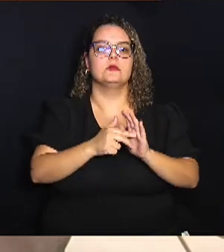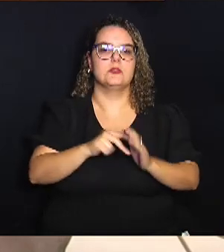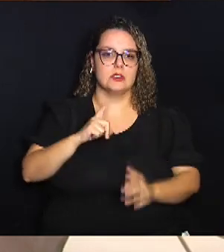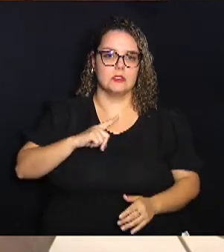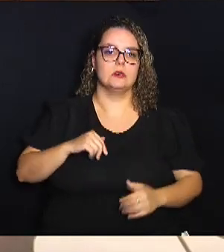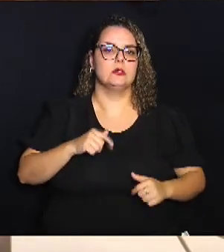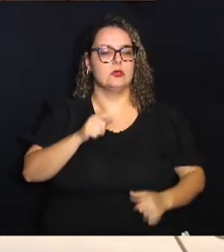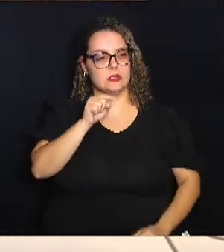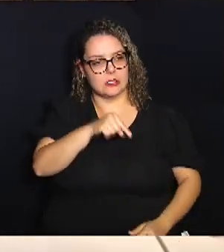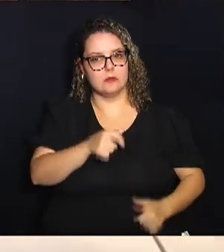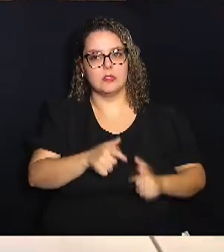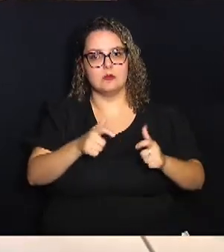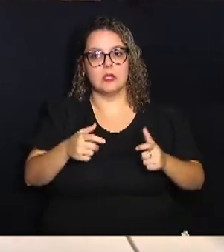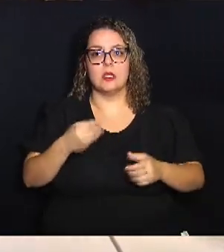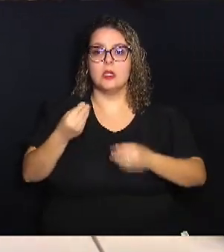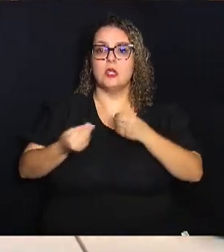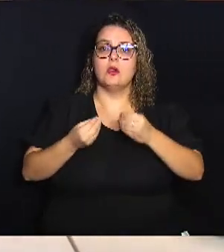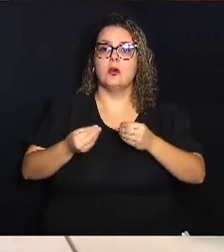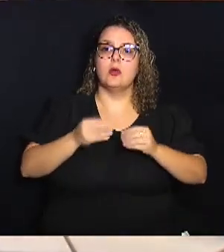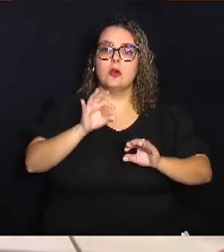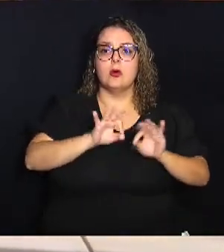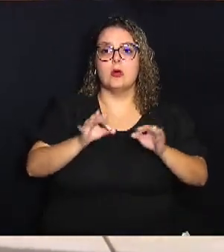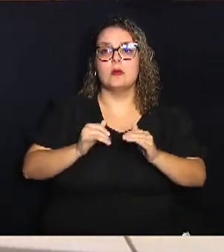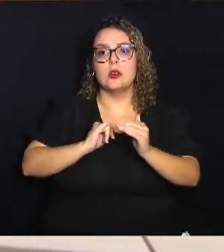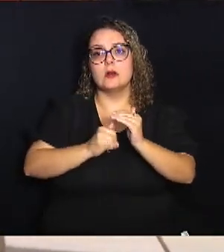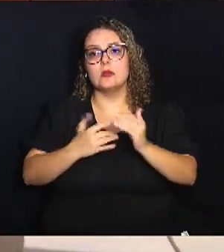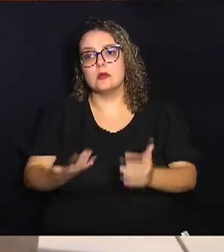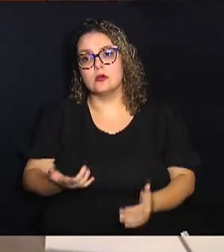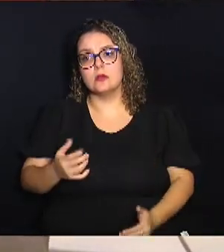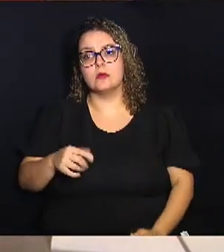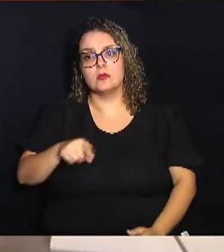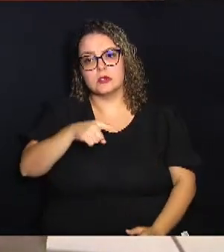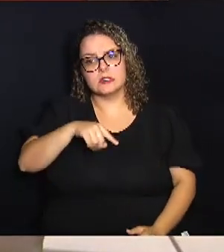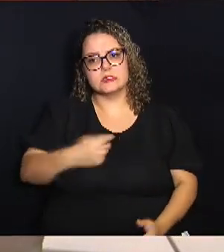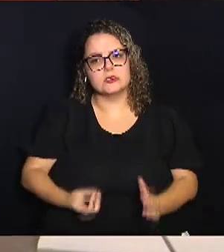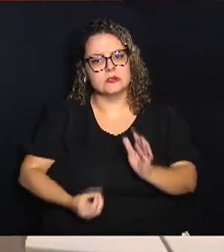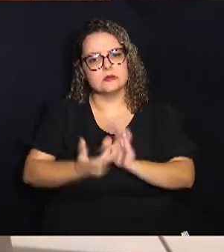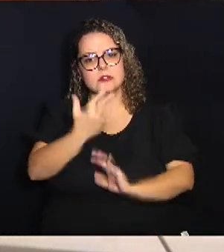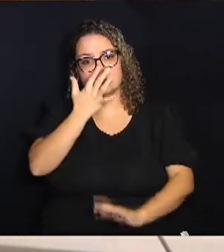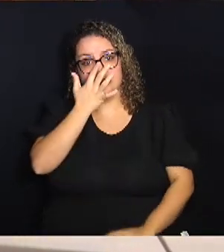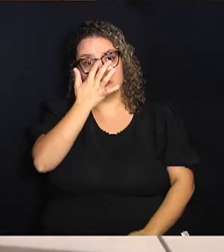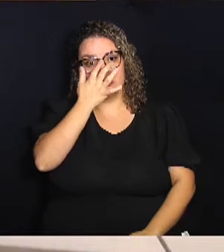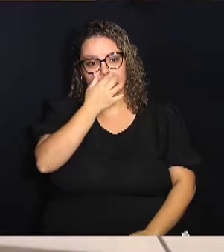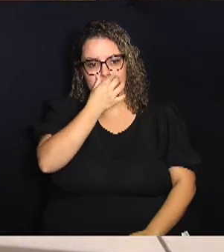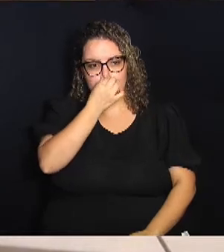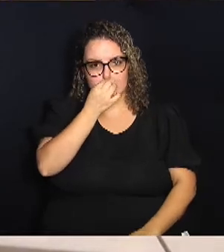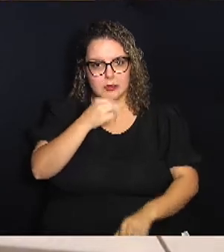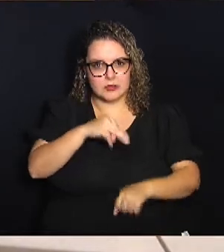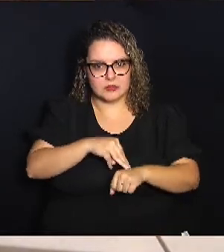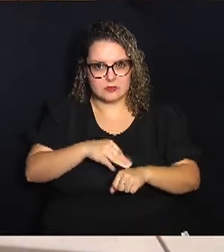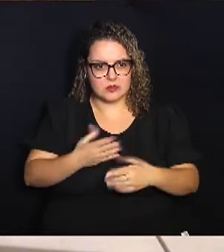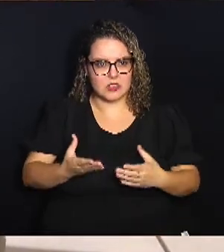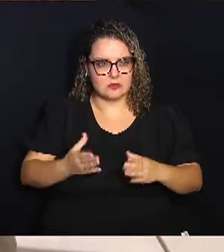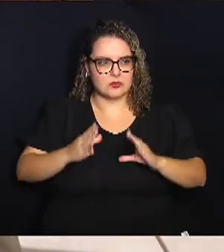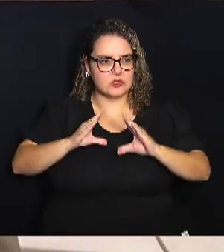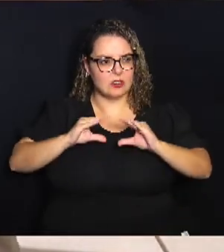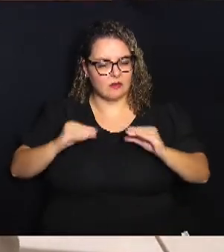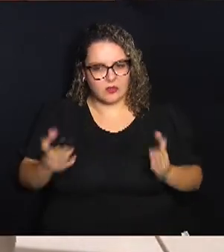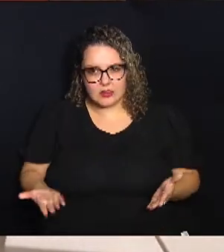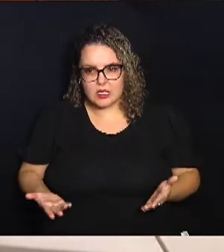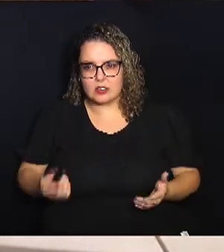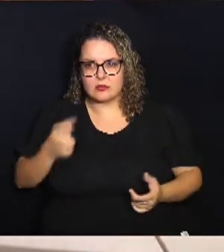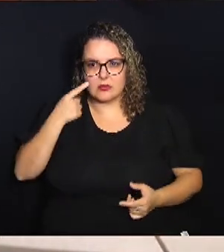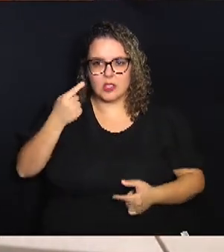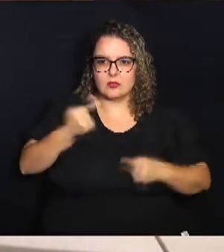para mais. E como que vocês se organizam aqui na startup? Vocês criam um ambiente onde os membros da equipe se sintam à vontade para compartilhar suas